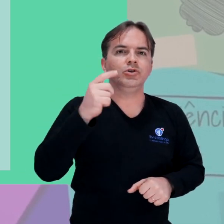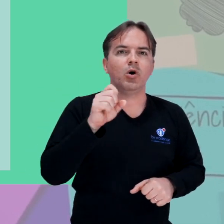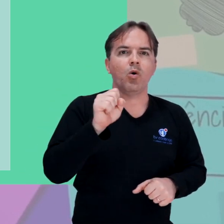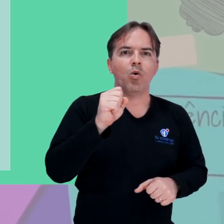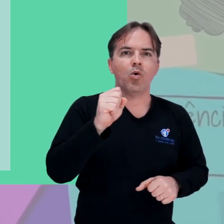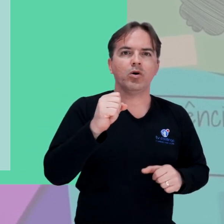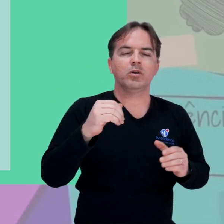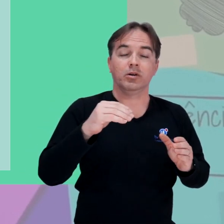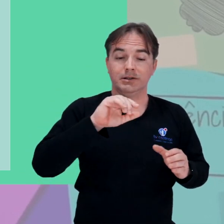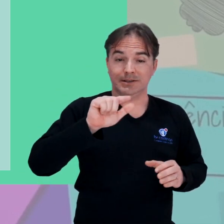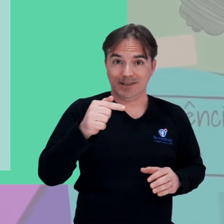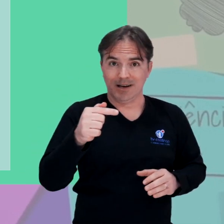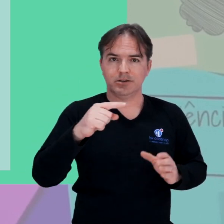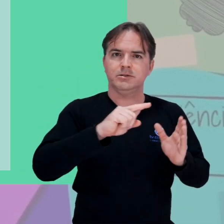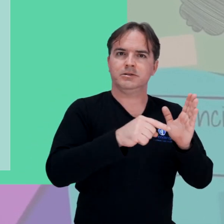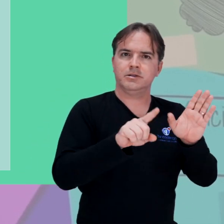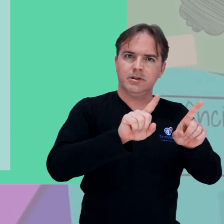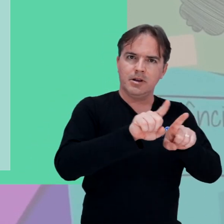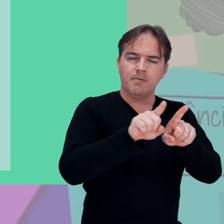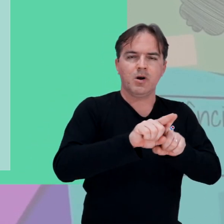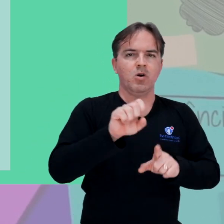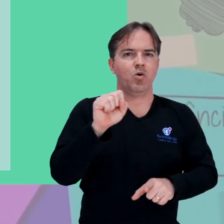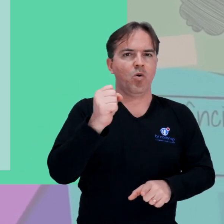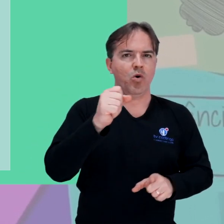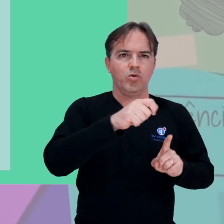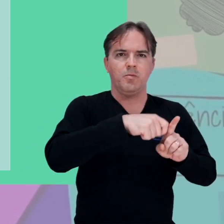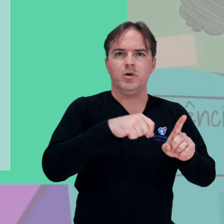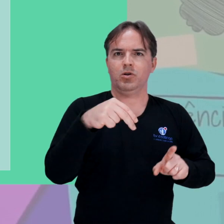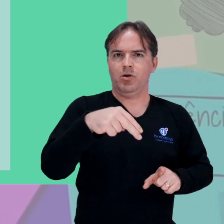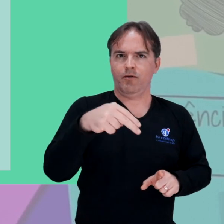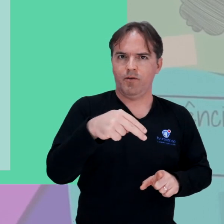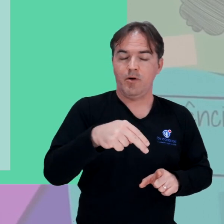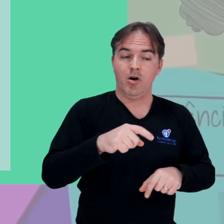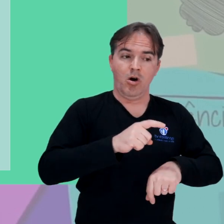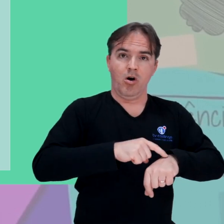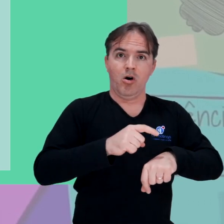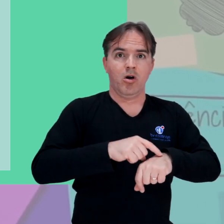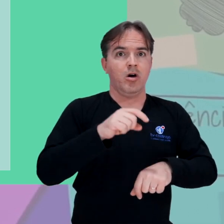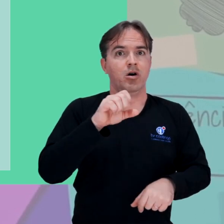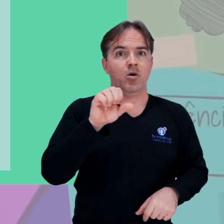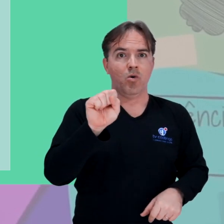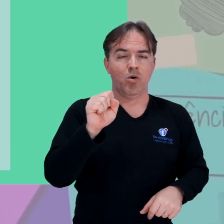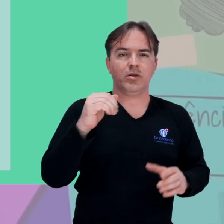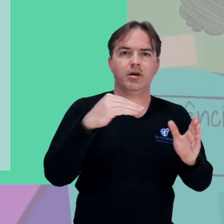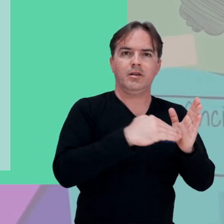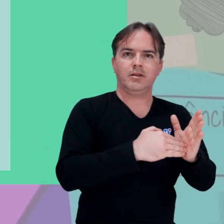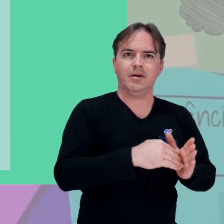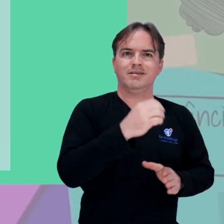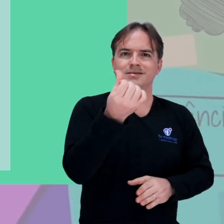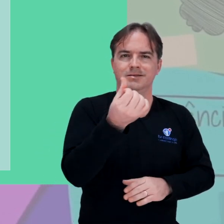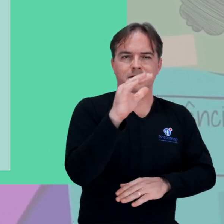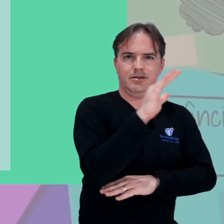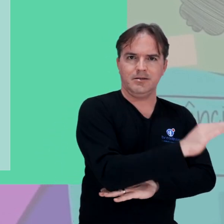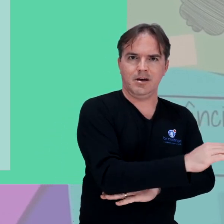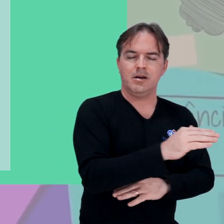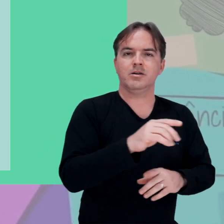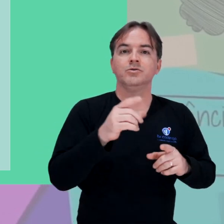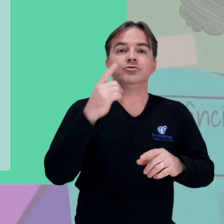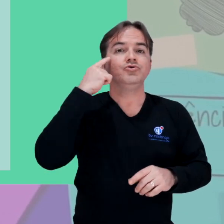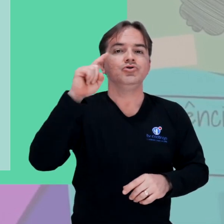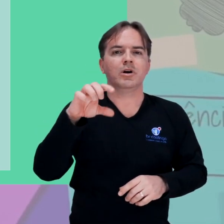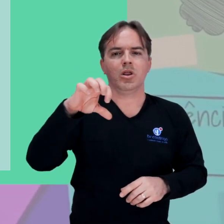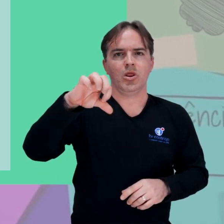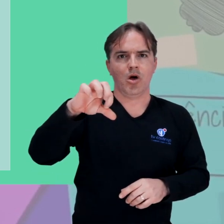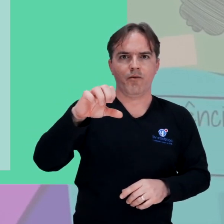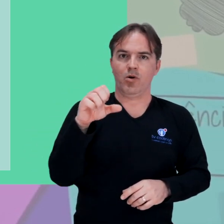das oito da manhã às 6 horas da tarde e no dia 9 das 8 horas da manhã dia para